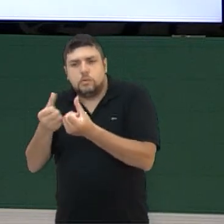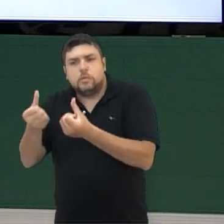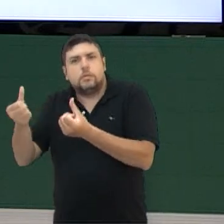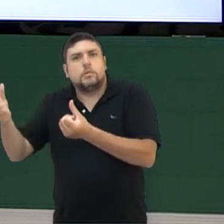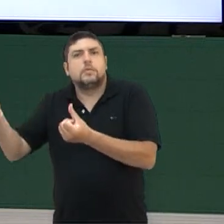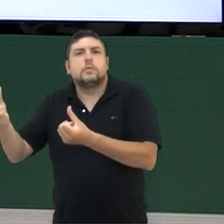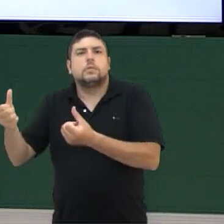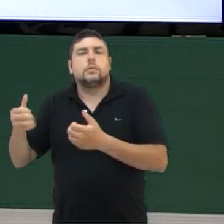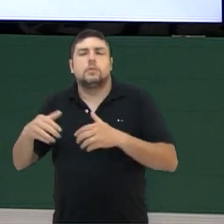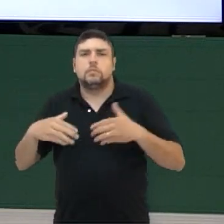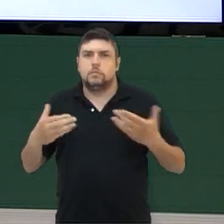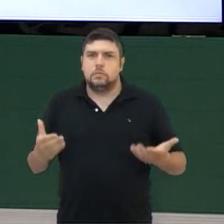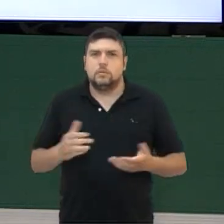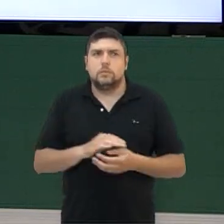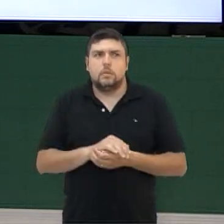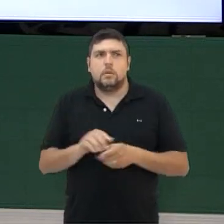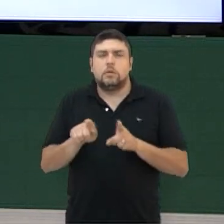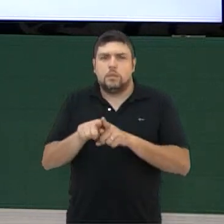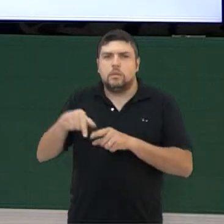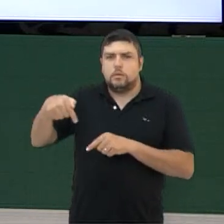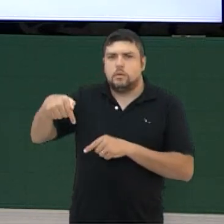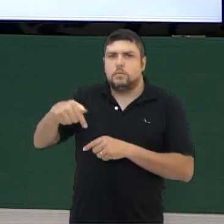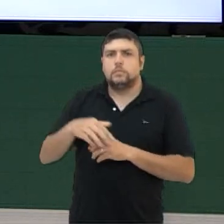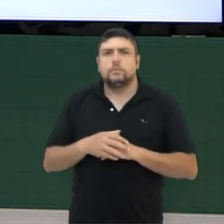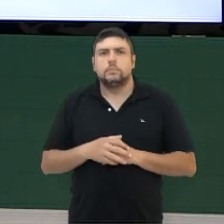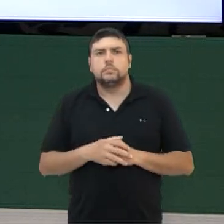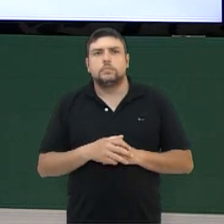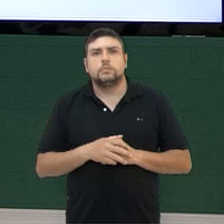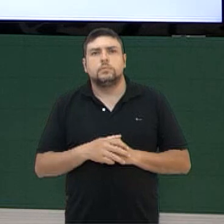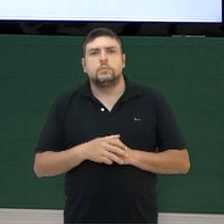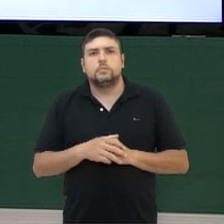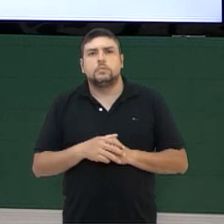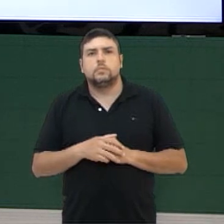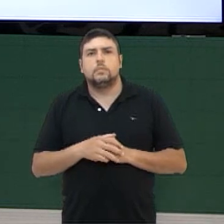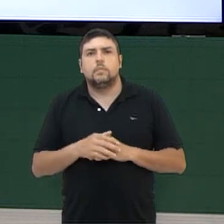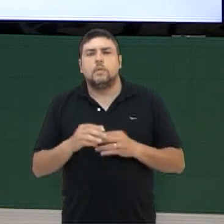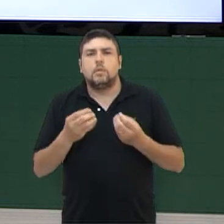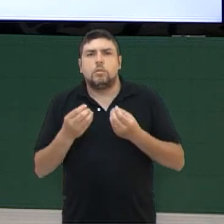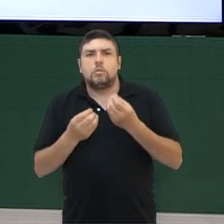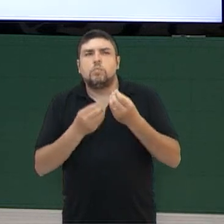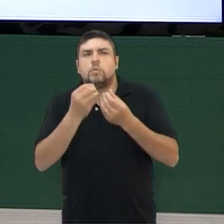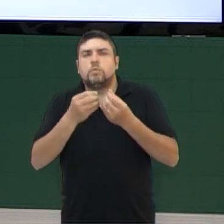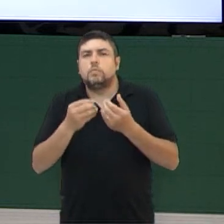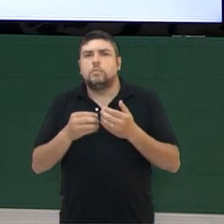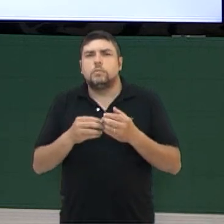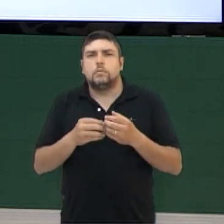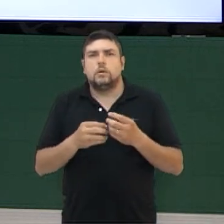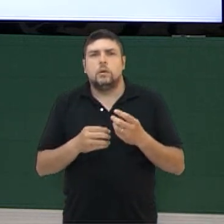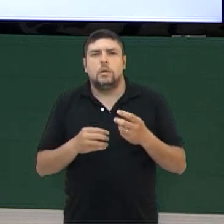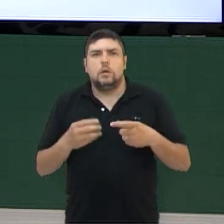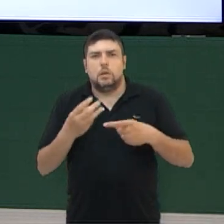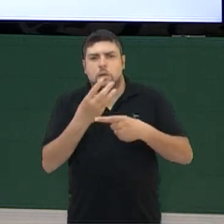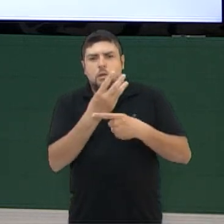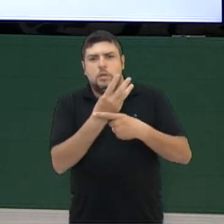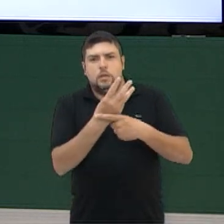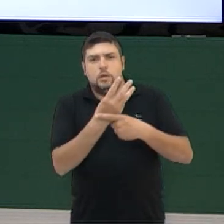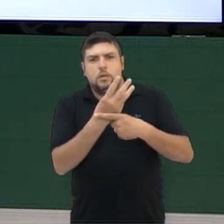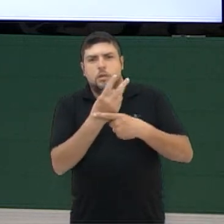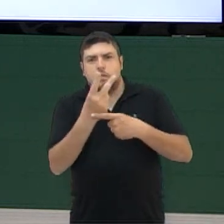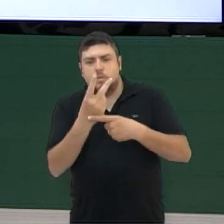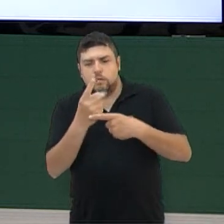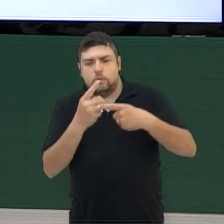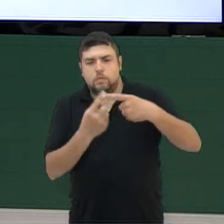racional. Esse também pode ser representado como uma fração. A forma mais simples é o 32 décimos, 32 sobre